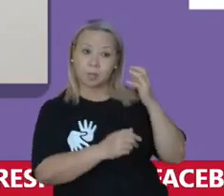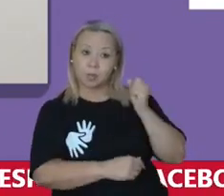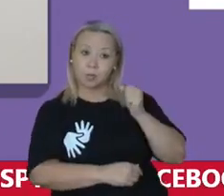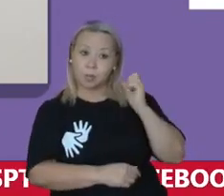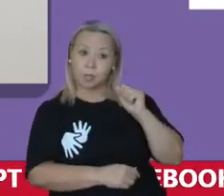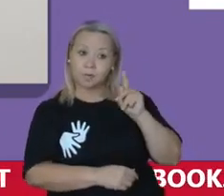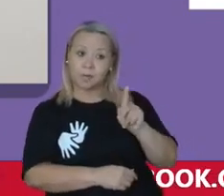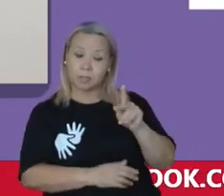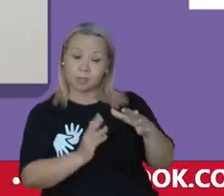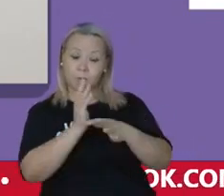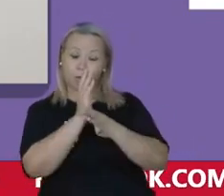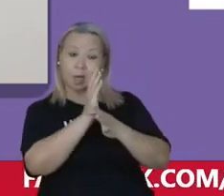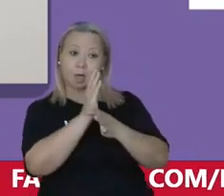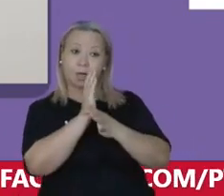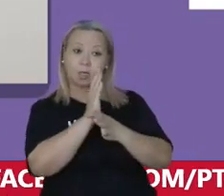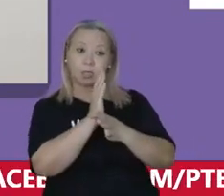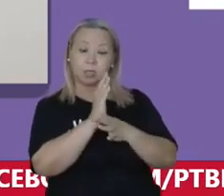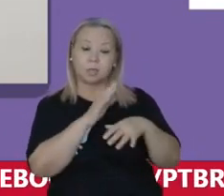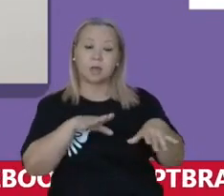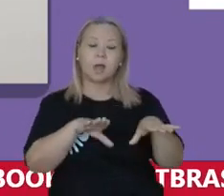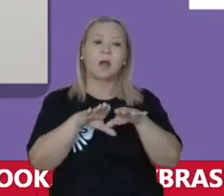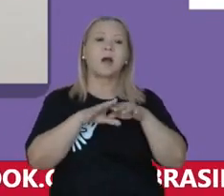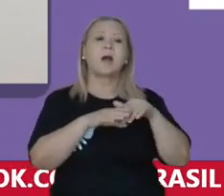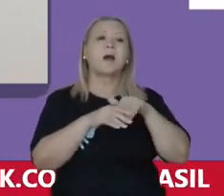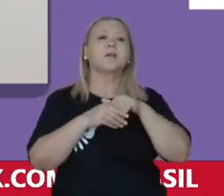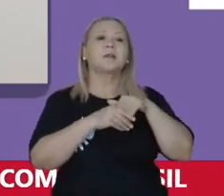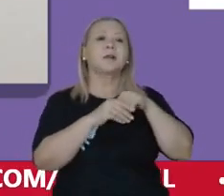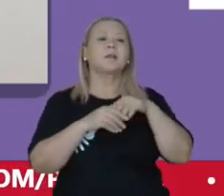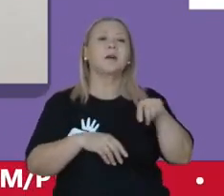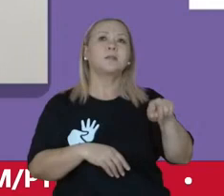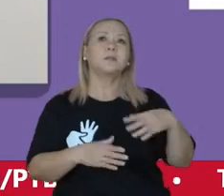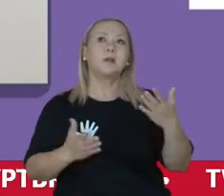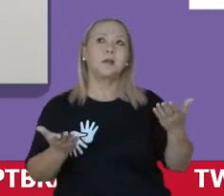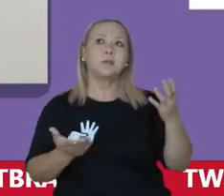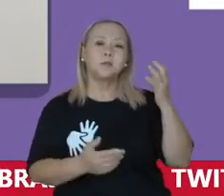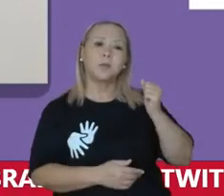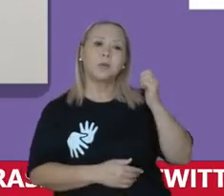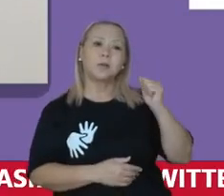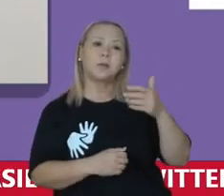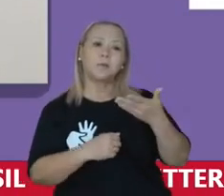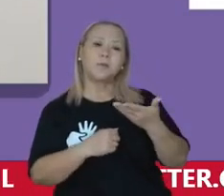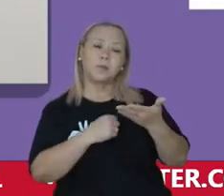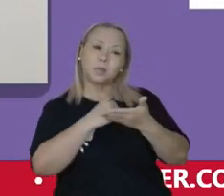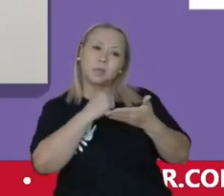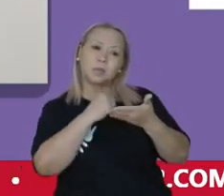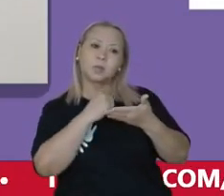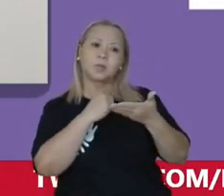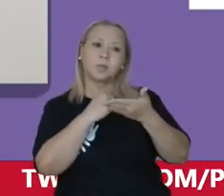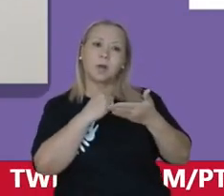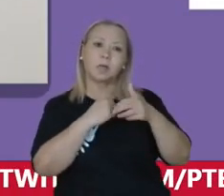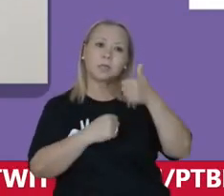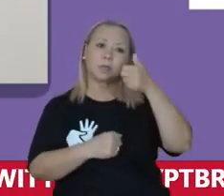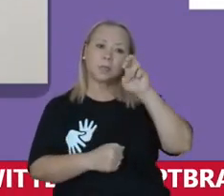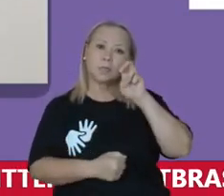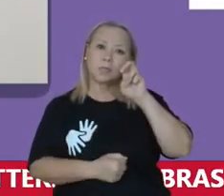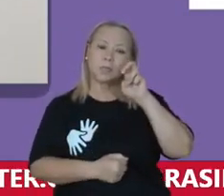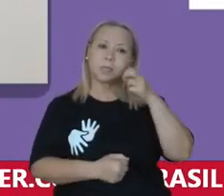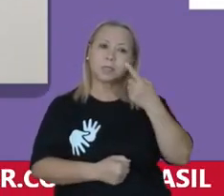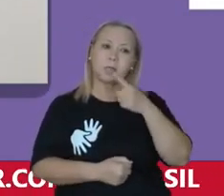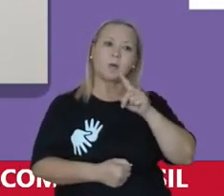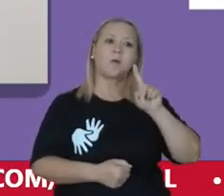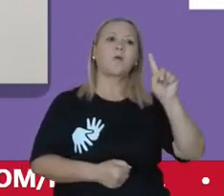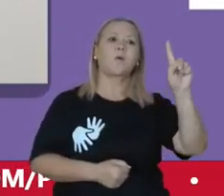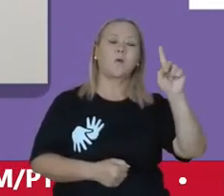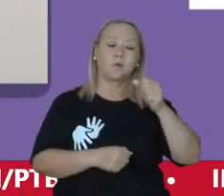benefício, garantindo a integralidade desse benefício com base nos 15